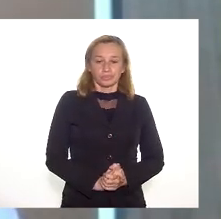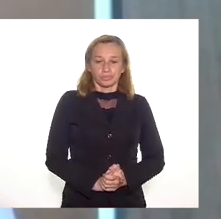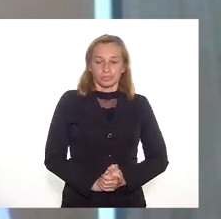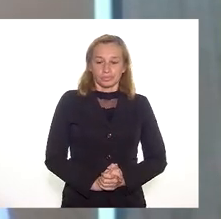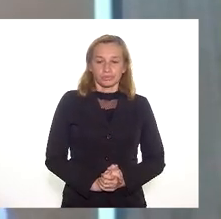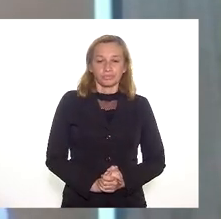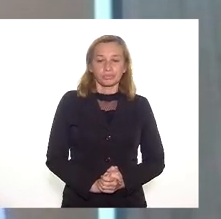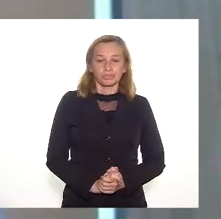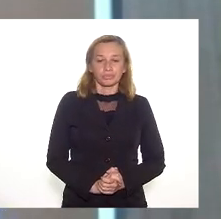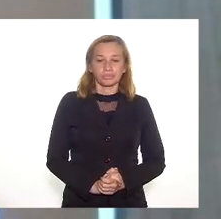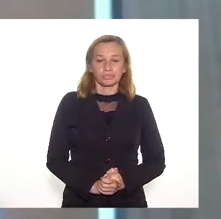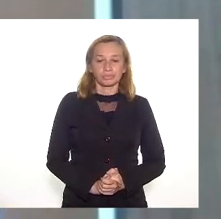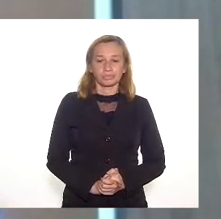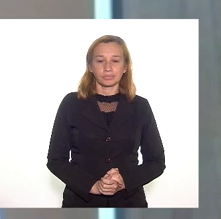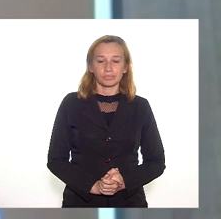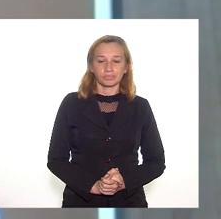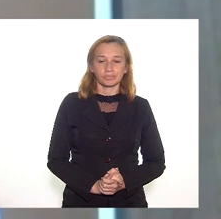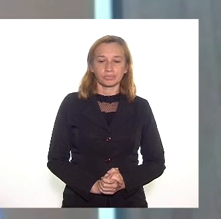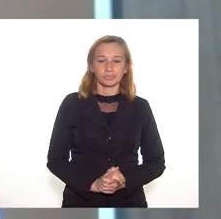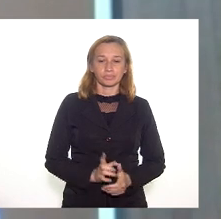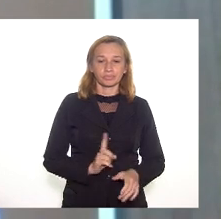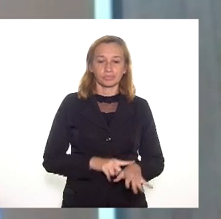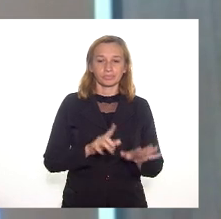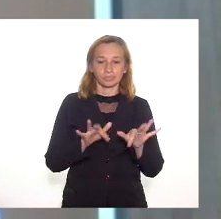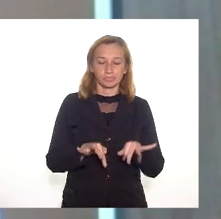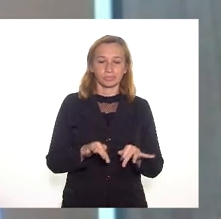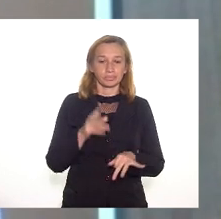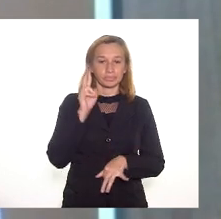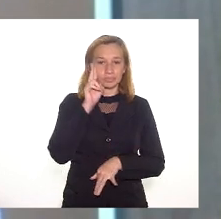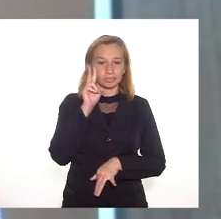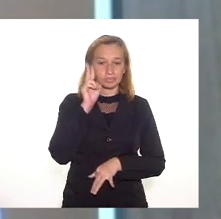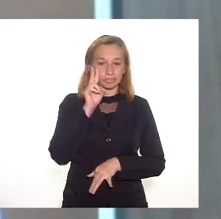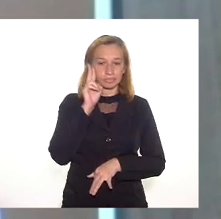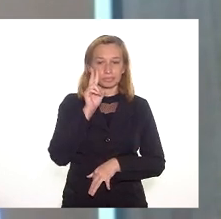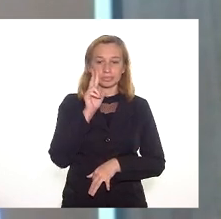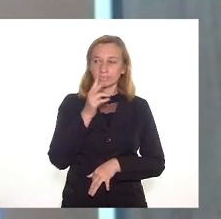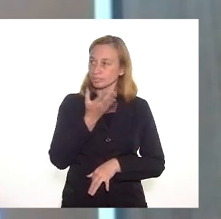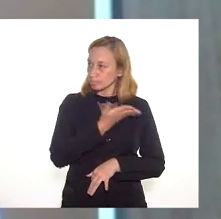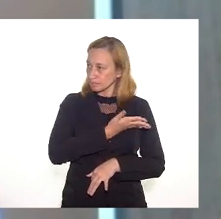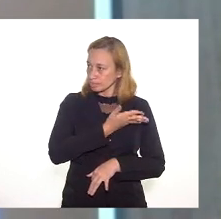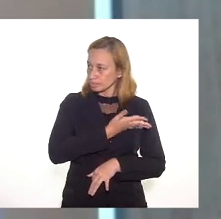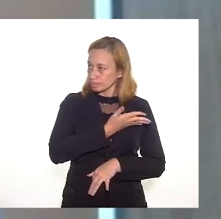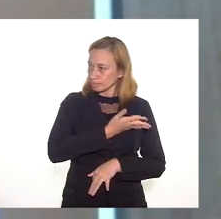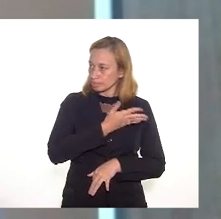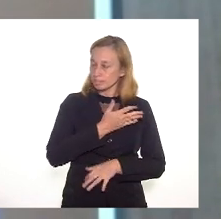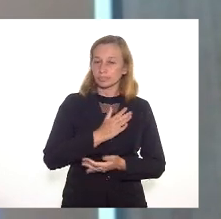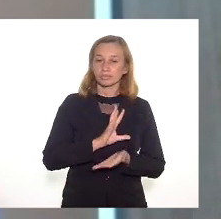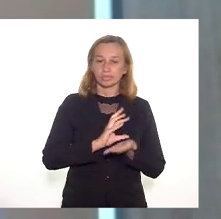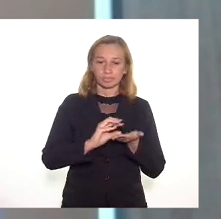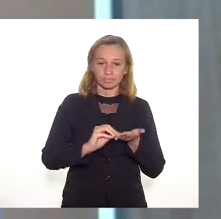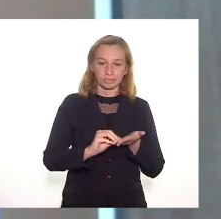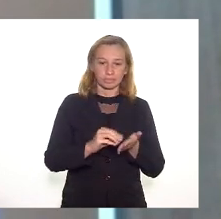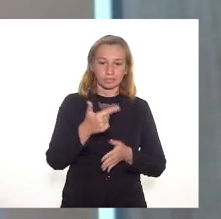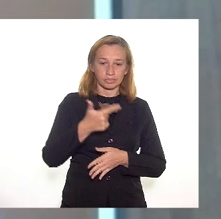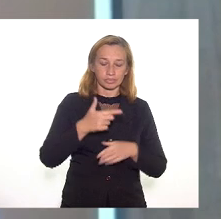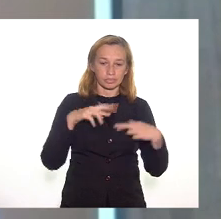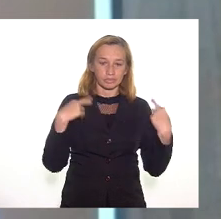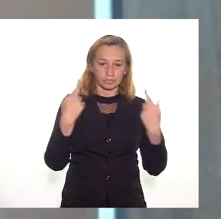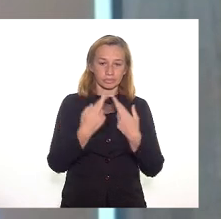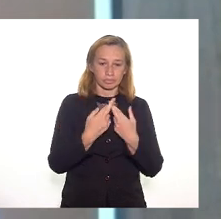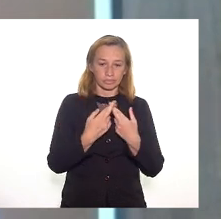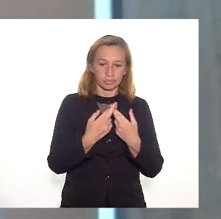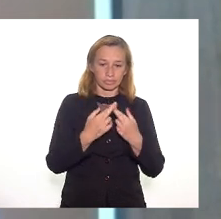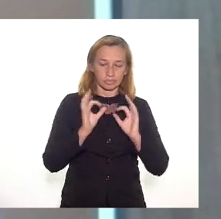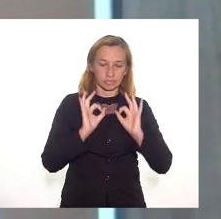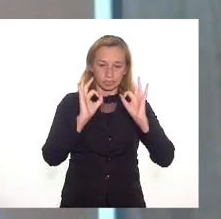sessão passa ao expediente final lembrando aos nobres colegas que a pauta da segunda sessão extraordinária